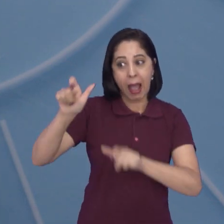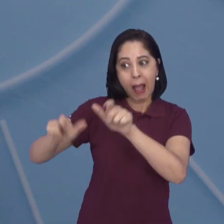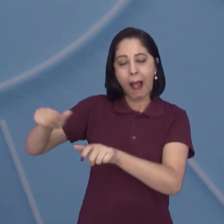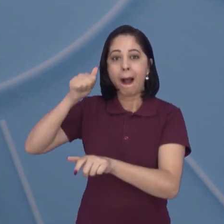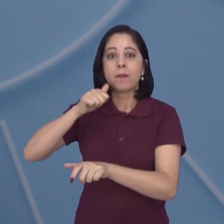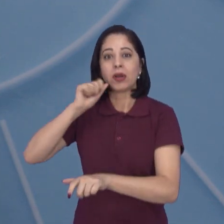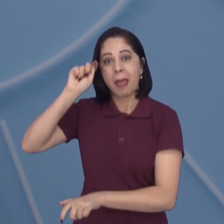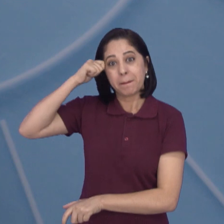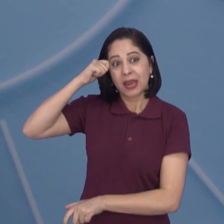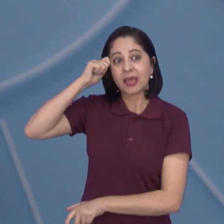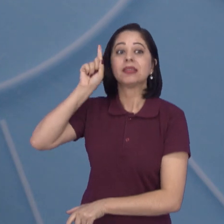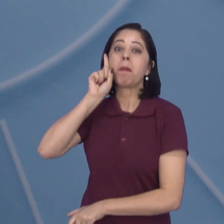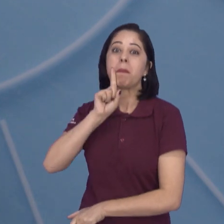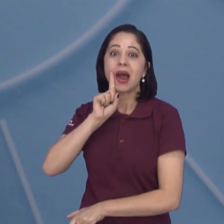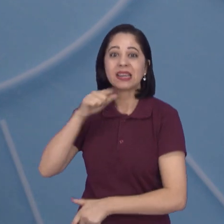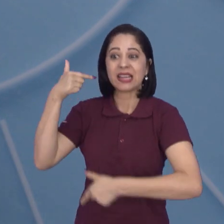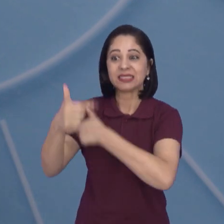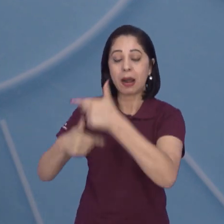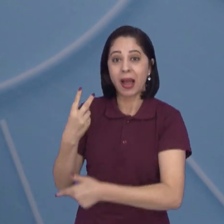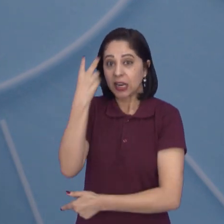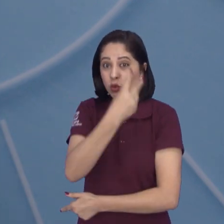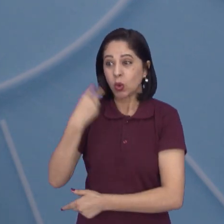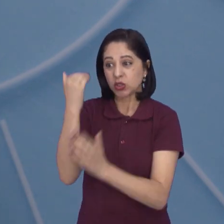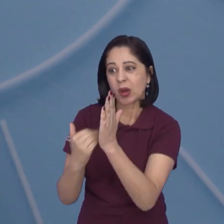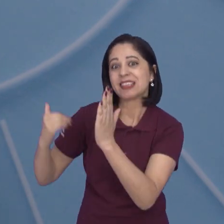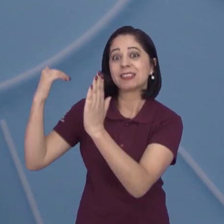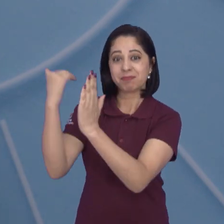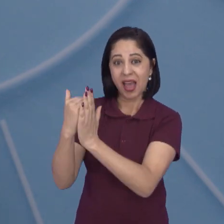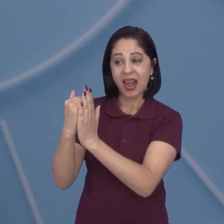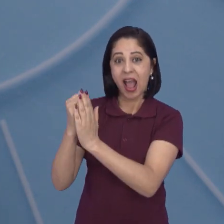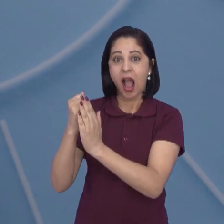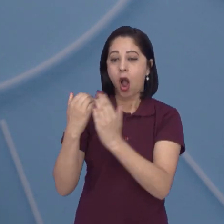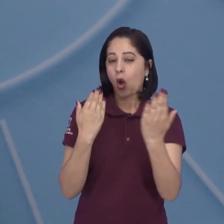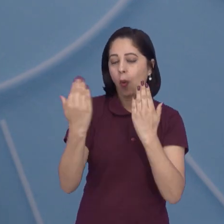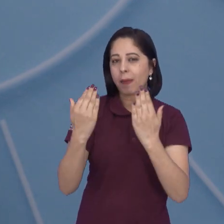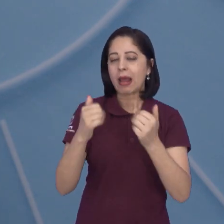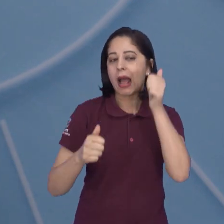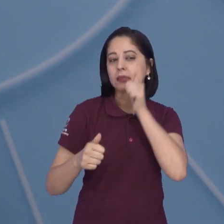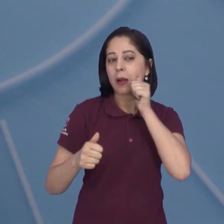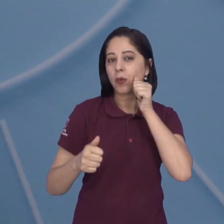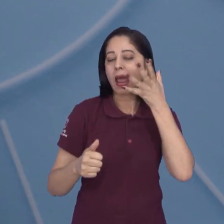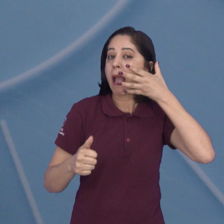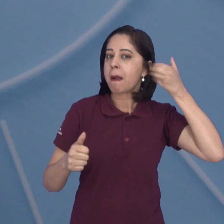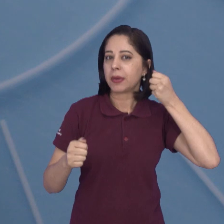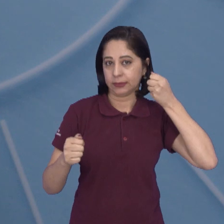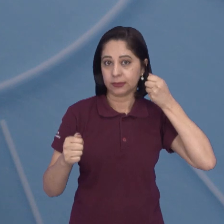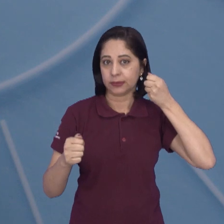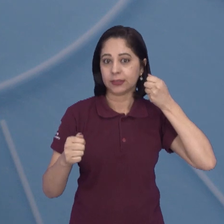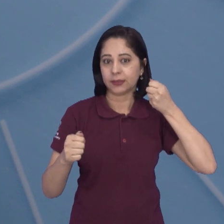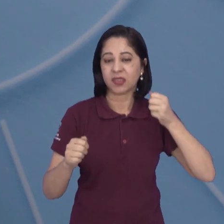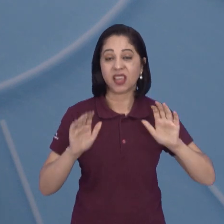dedicaram cerca de 2 horas a mais do que as mulheres brancas. E nesse mesmo ano, nosso rendimento foi,